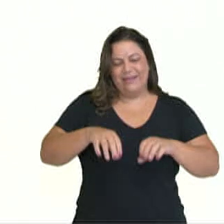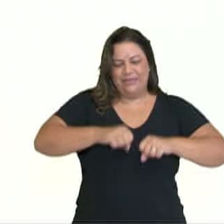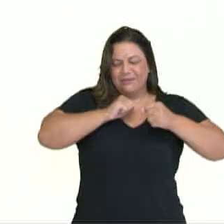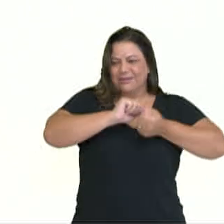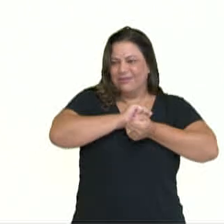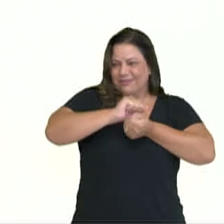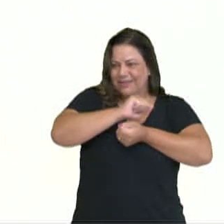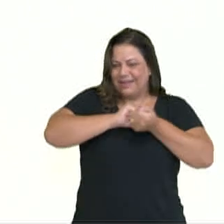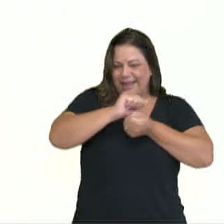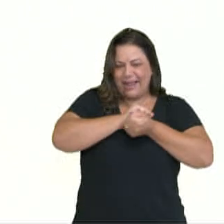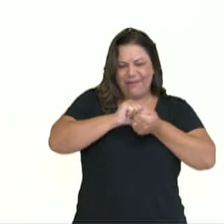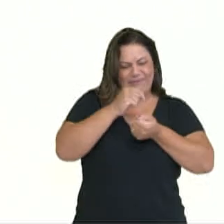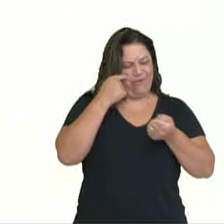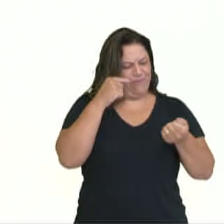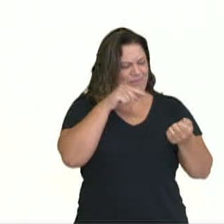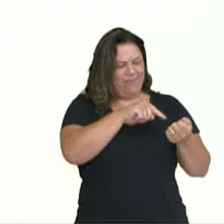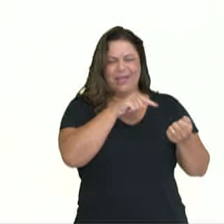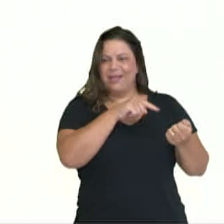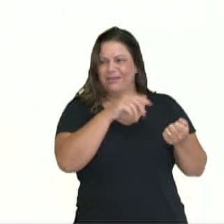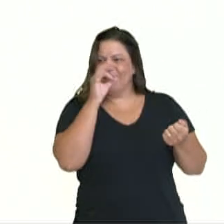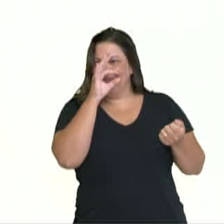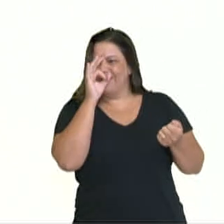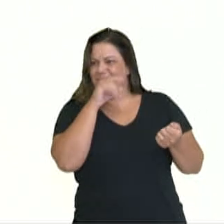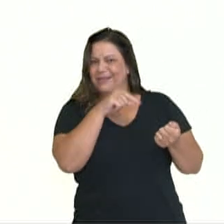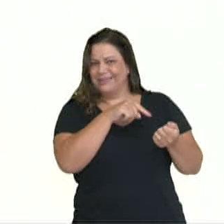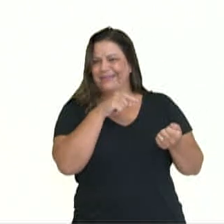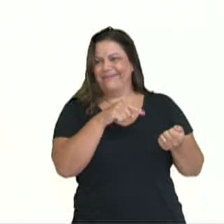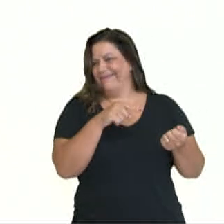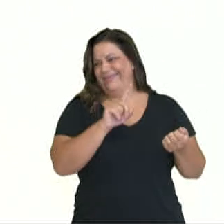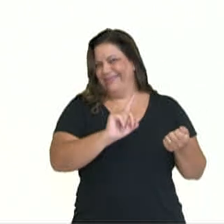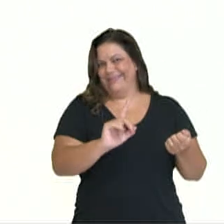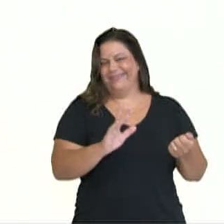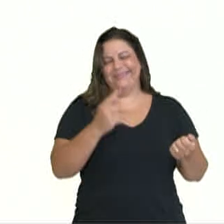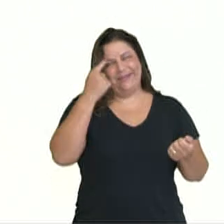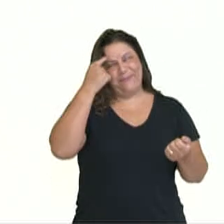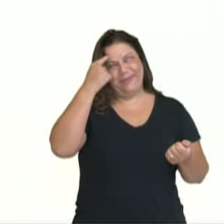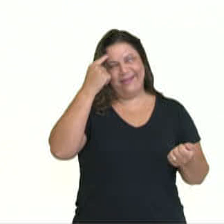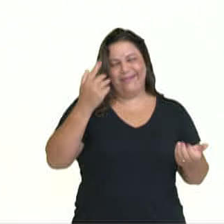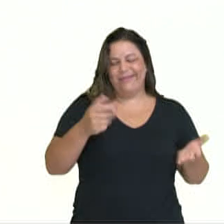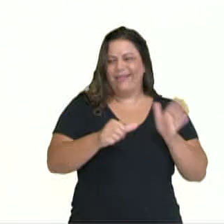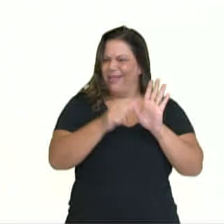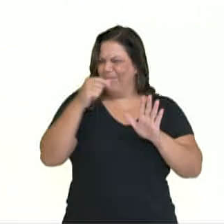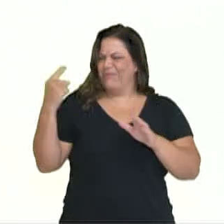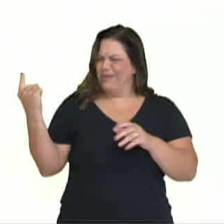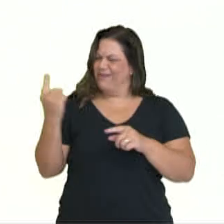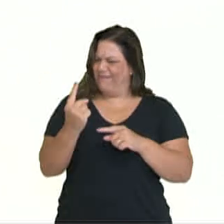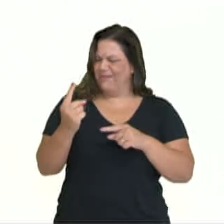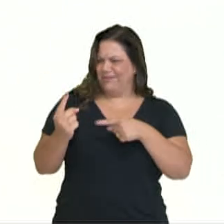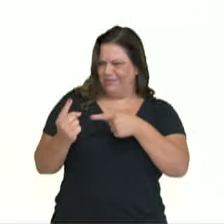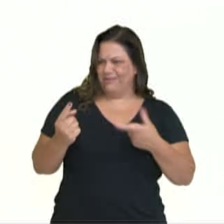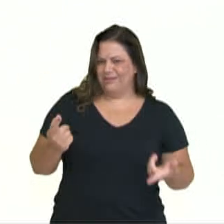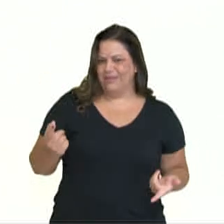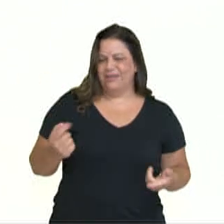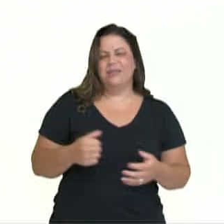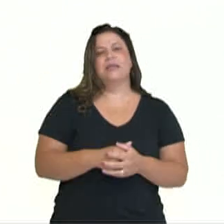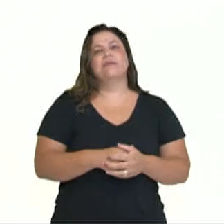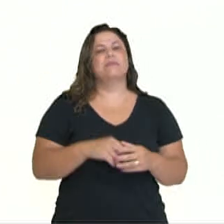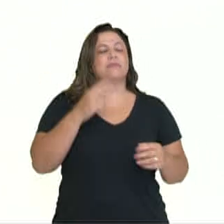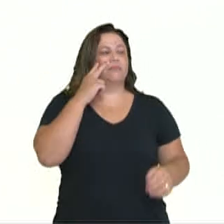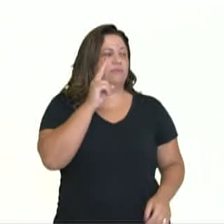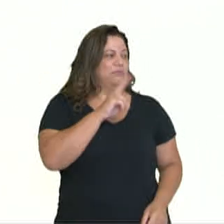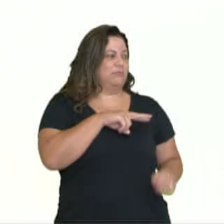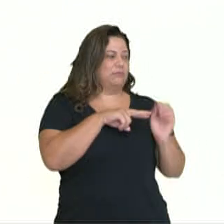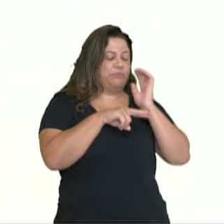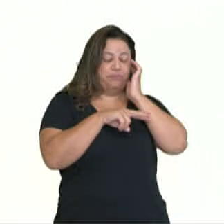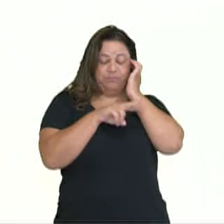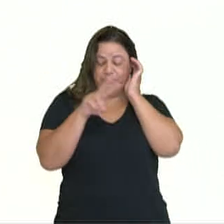roupa, pensei que a roupa fosse sair esverdeada. É a primeira vez que vem por essas bandas? Desviei o olhar para